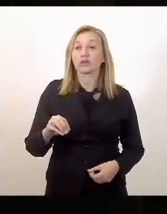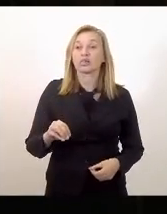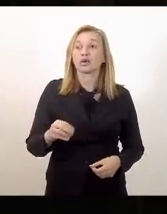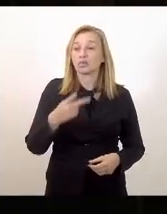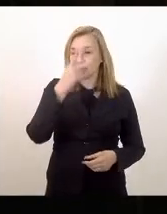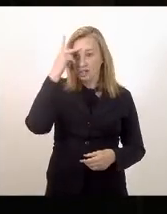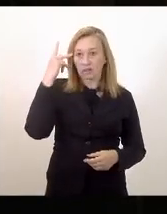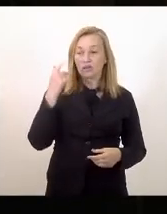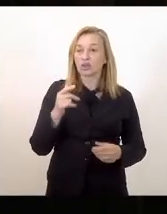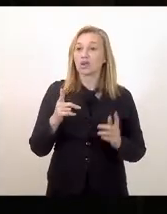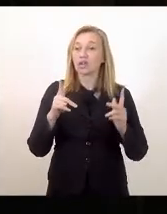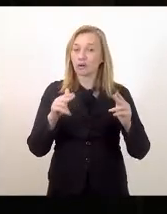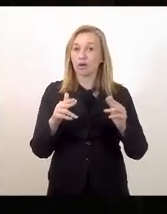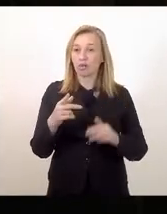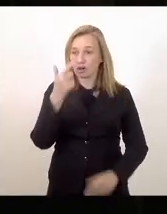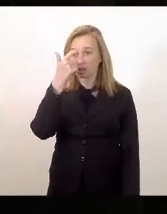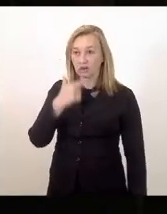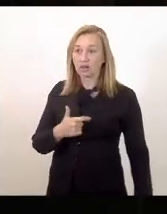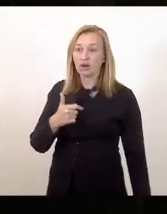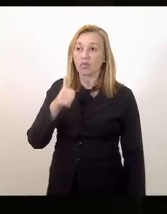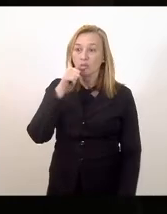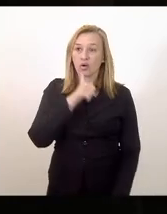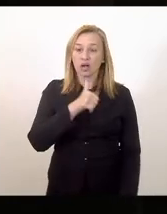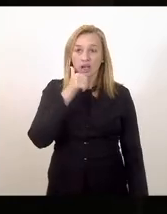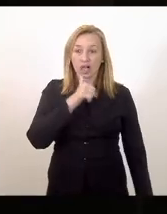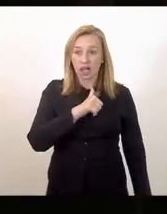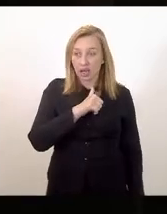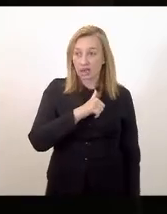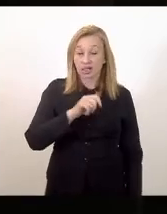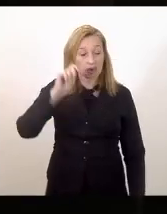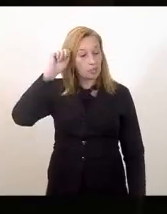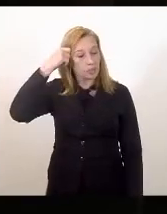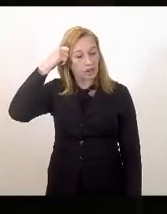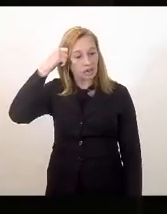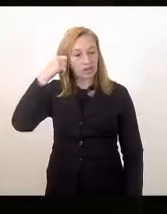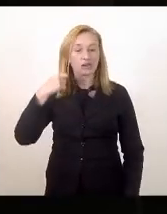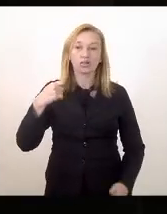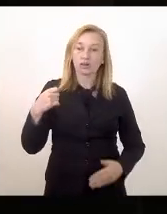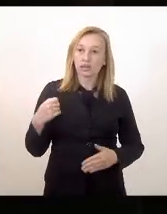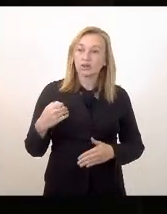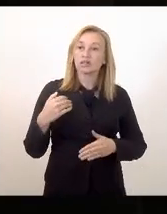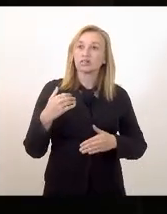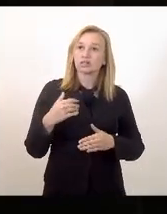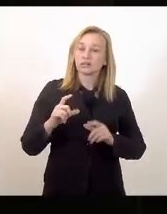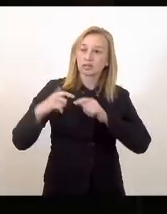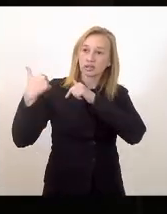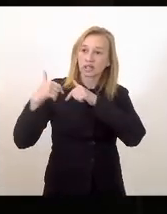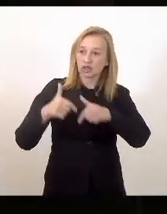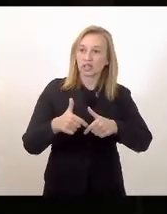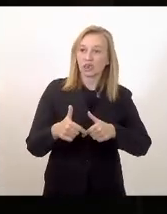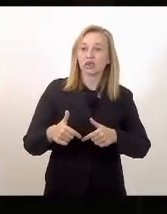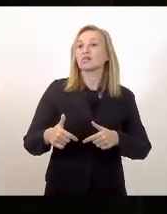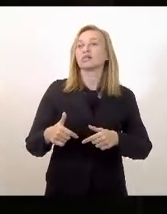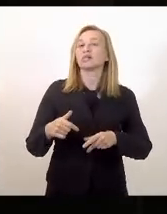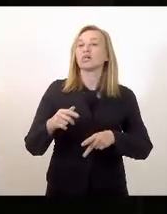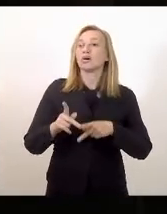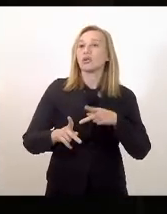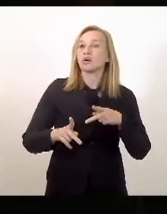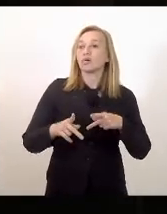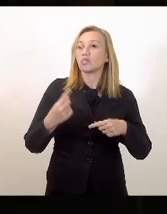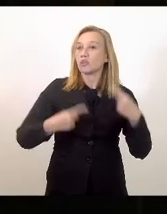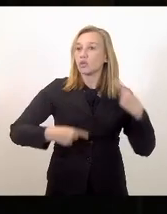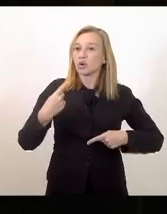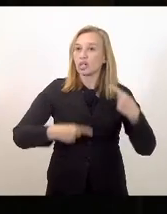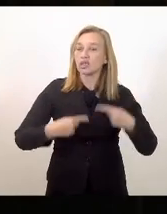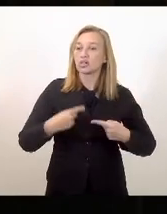nós, mulheres, mulheres pretas, que vêm de uma trajetória política calcada nos movimentos sociais, nos movimentos